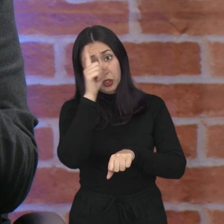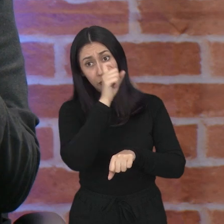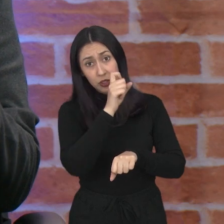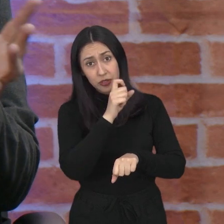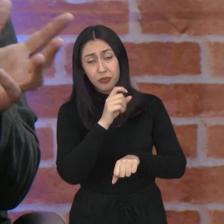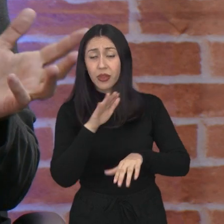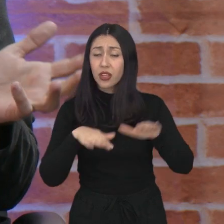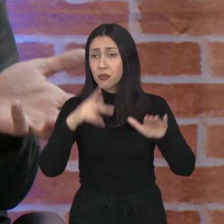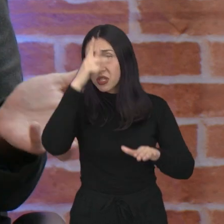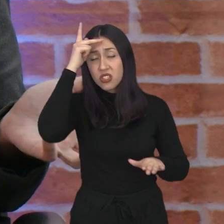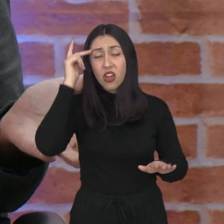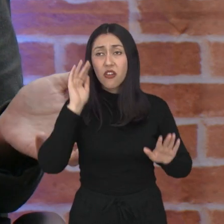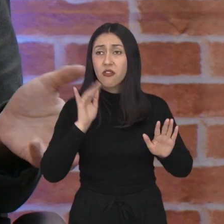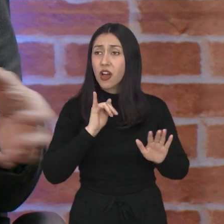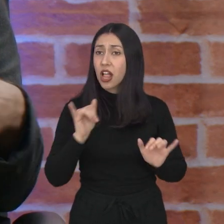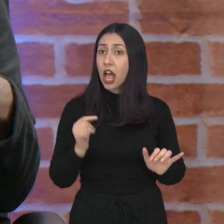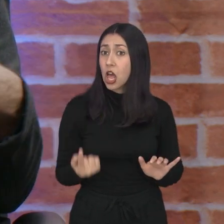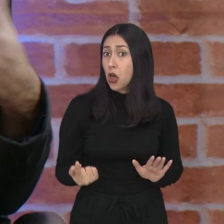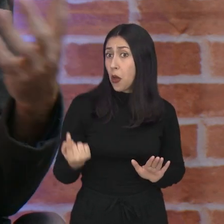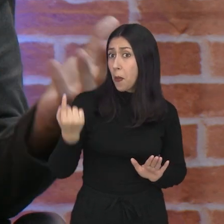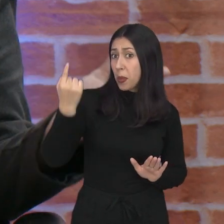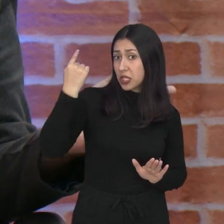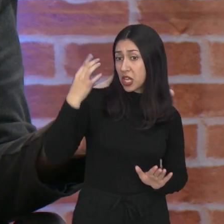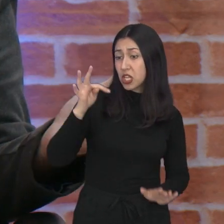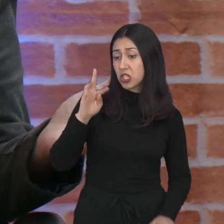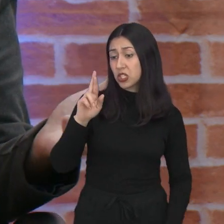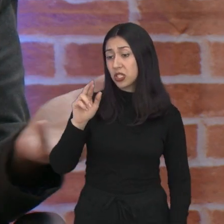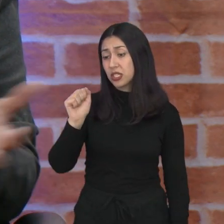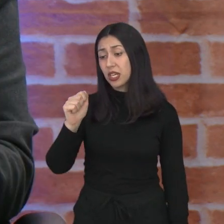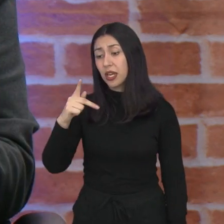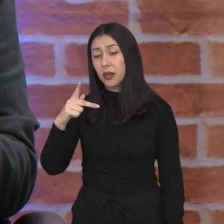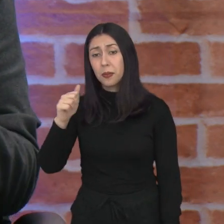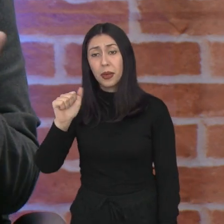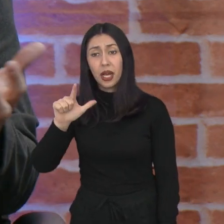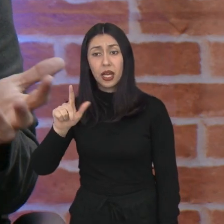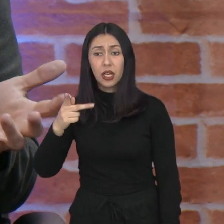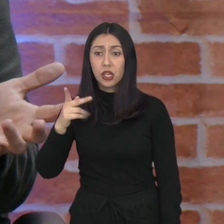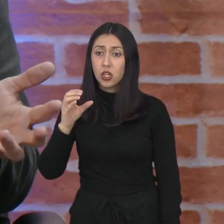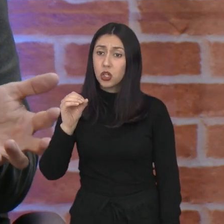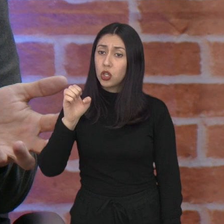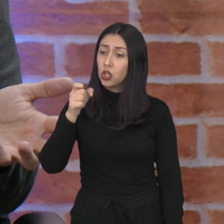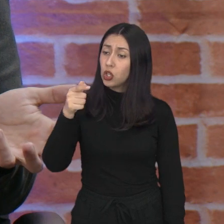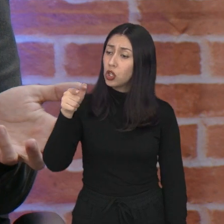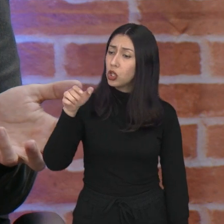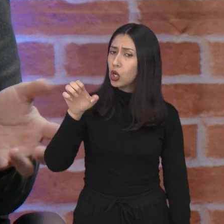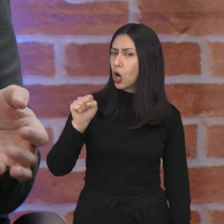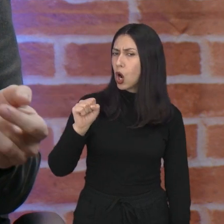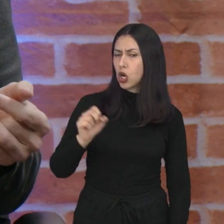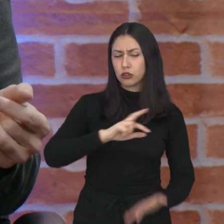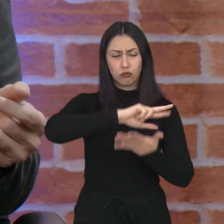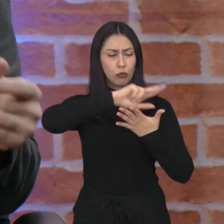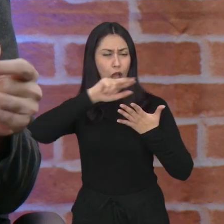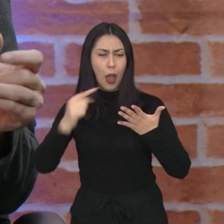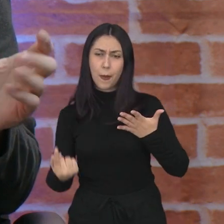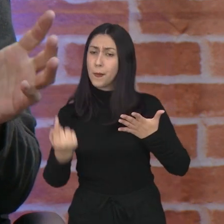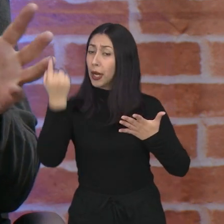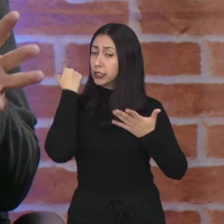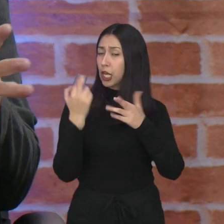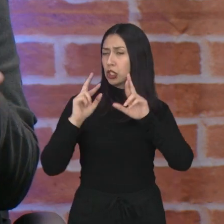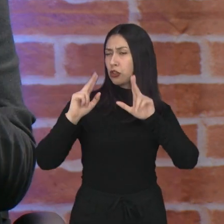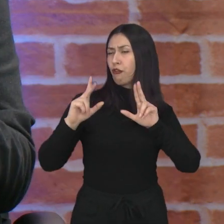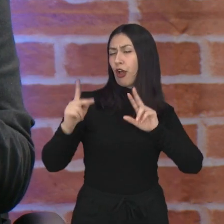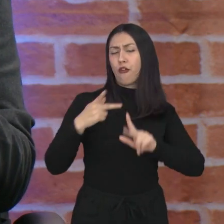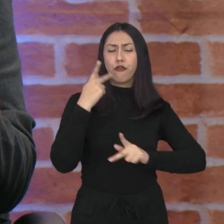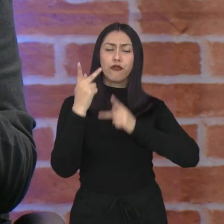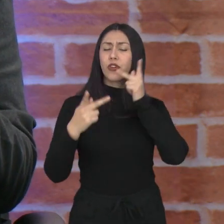assim, antigamente os Trapalhões faziam tal coisa, que o Chico Anísio falou isso, falou aquilo, sim. A coisa